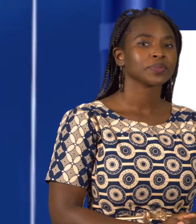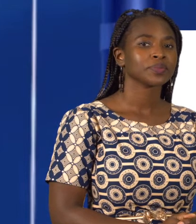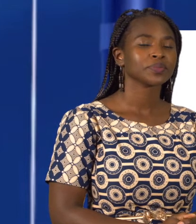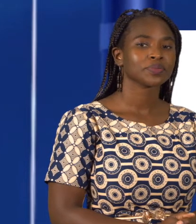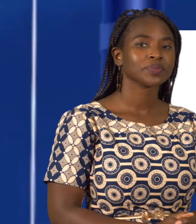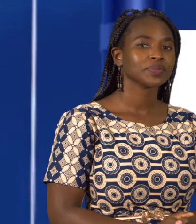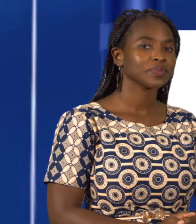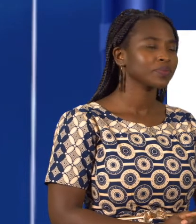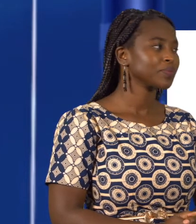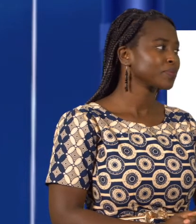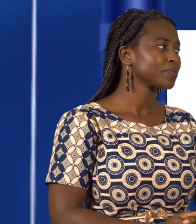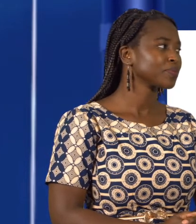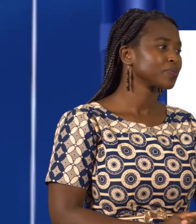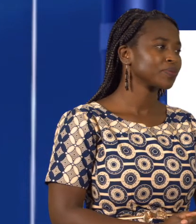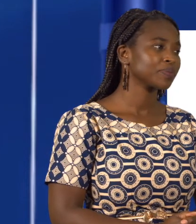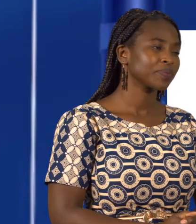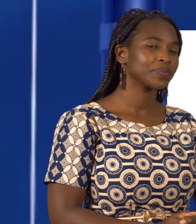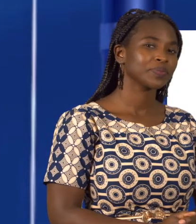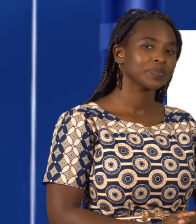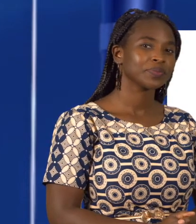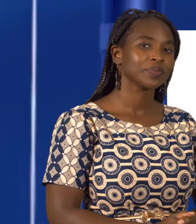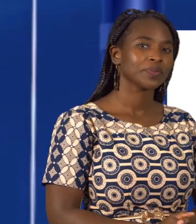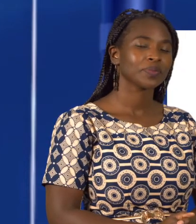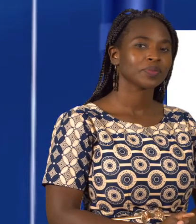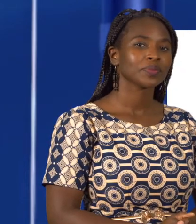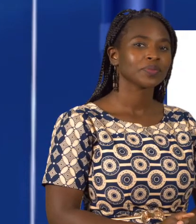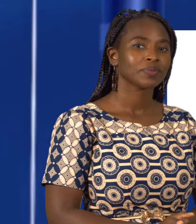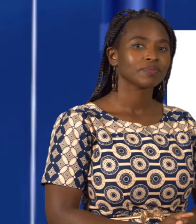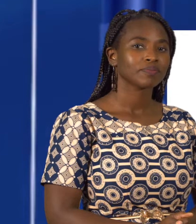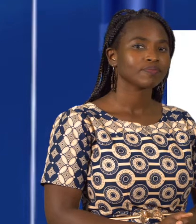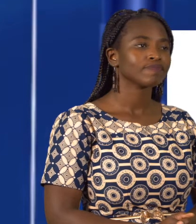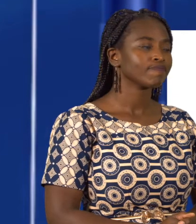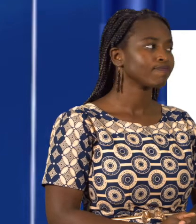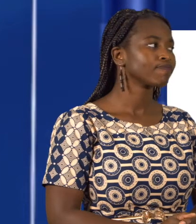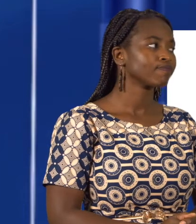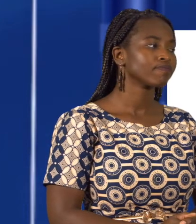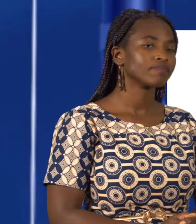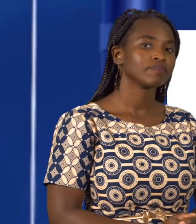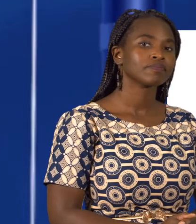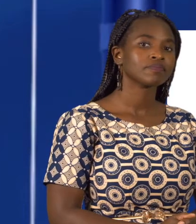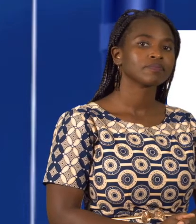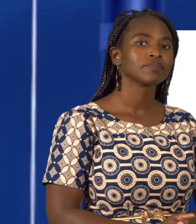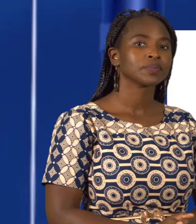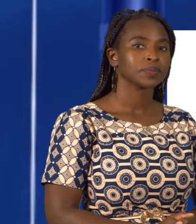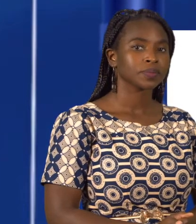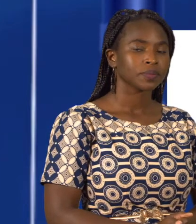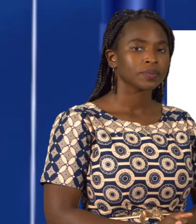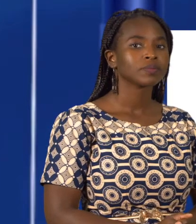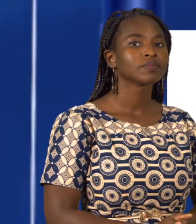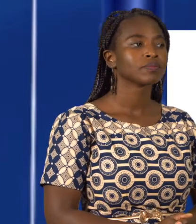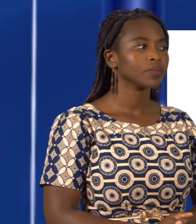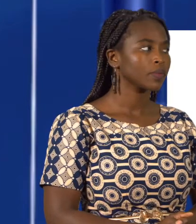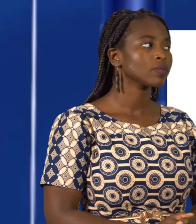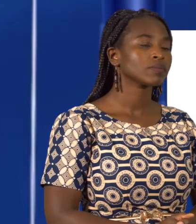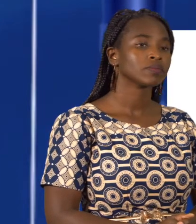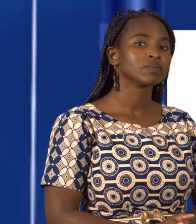Trata-se de Ricardo Mores, advogado e ativista dos direitos humanos. Ele vai falar-nos também dos condornos legais